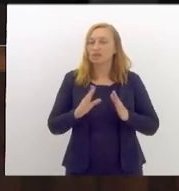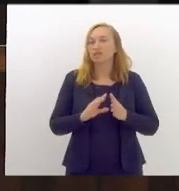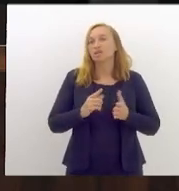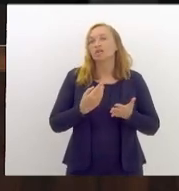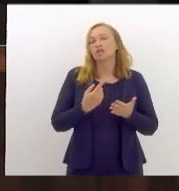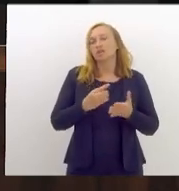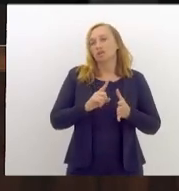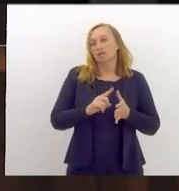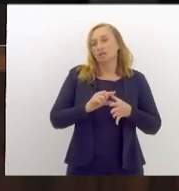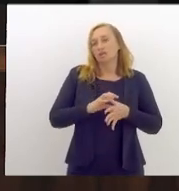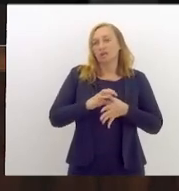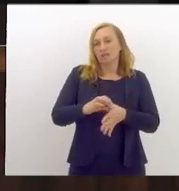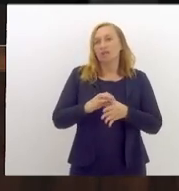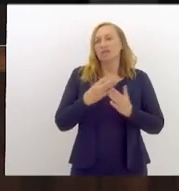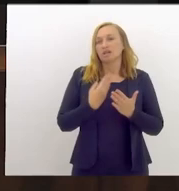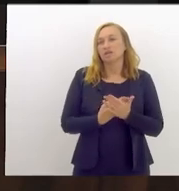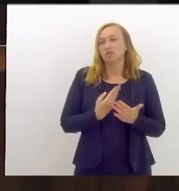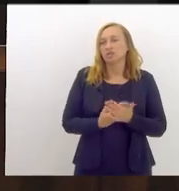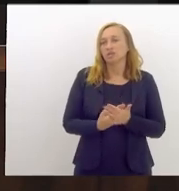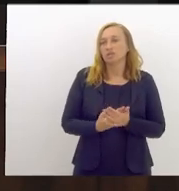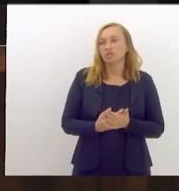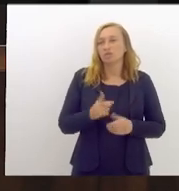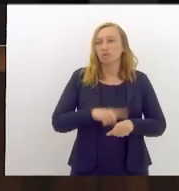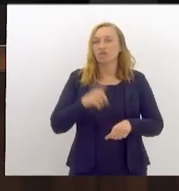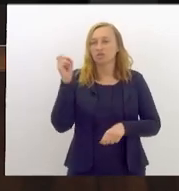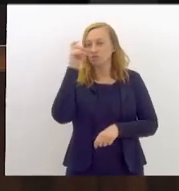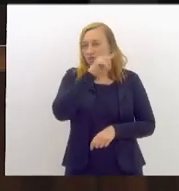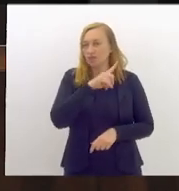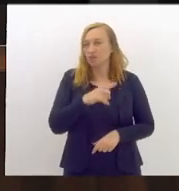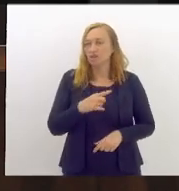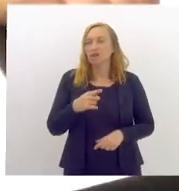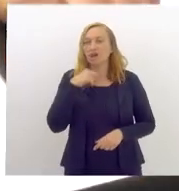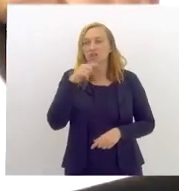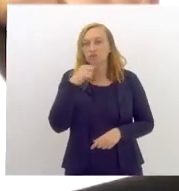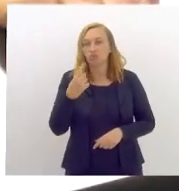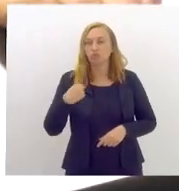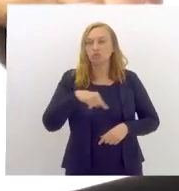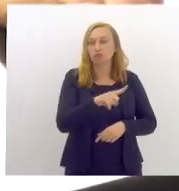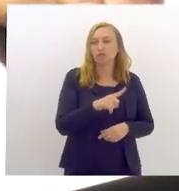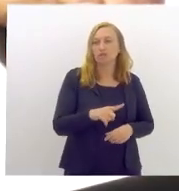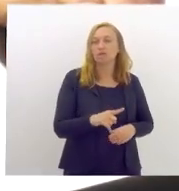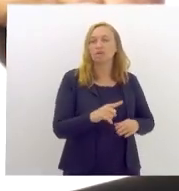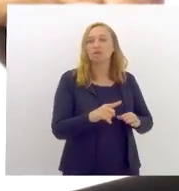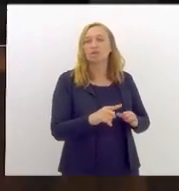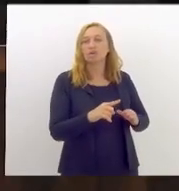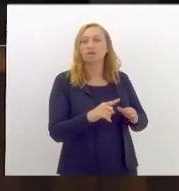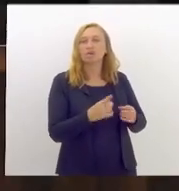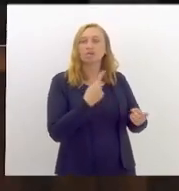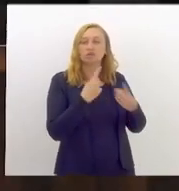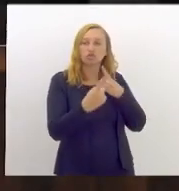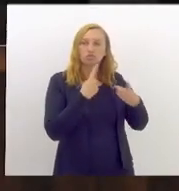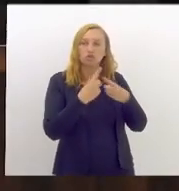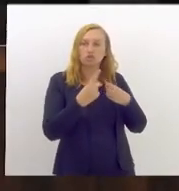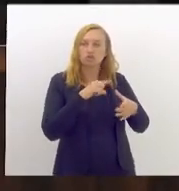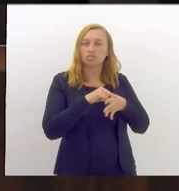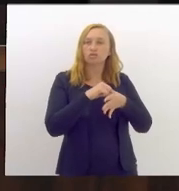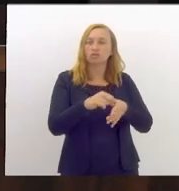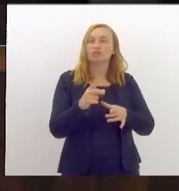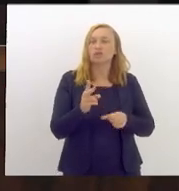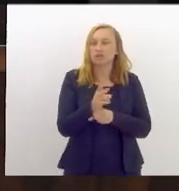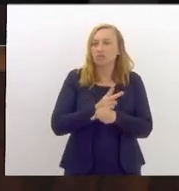os momentos mais difíceis da Assembleia a gente levava as dúvidas para o Colégio de líder depois de um debate a gente encaminhava e sempre